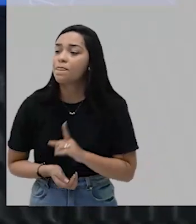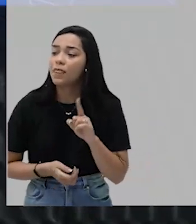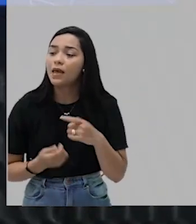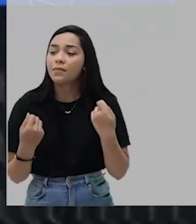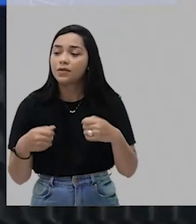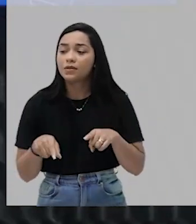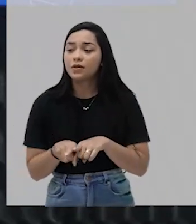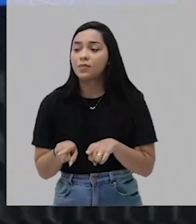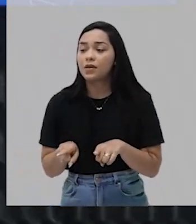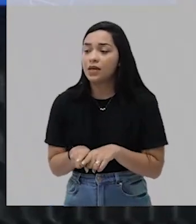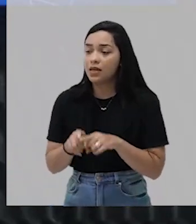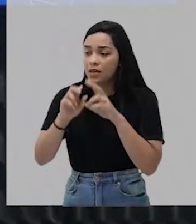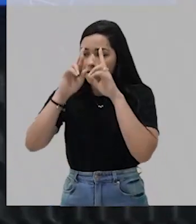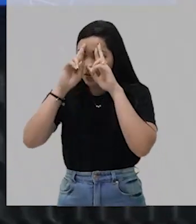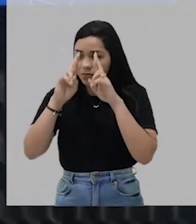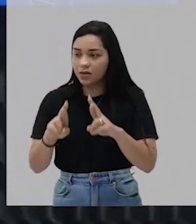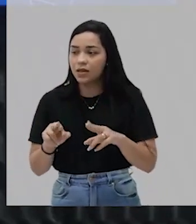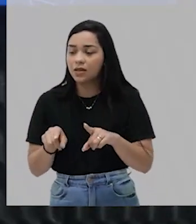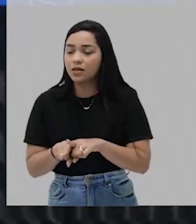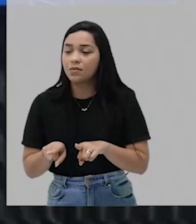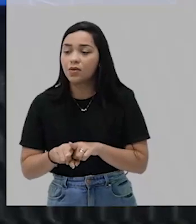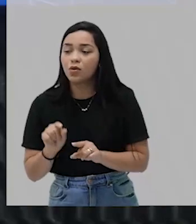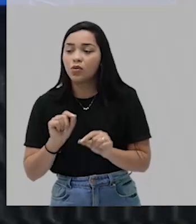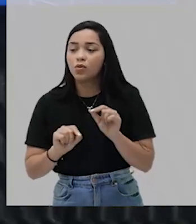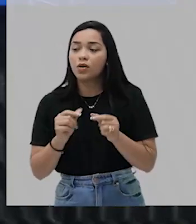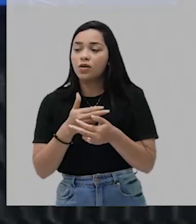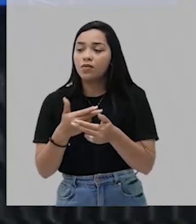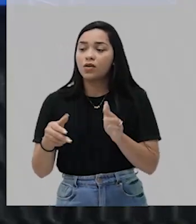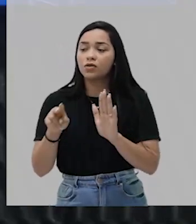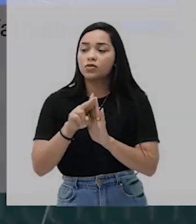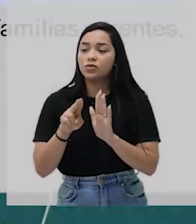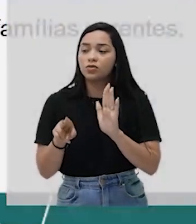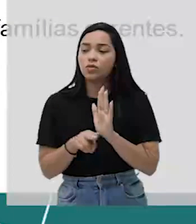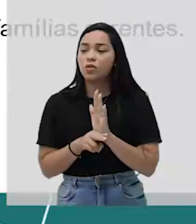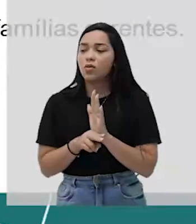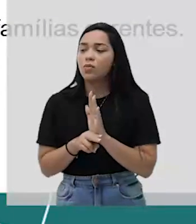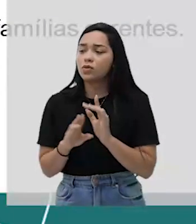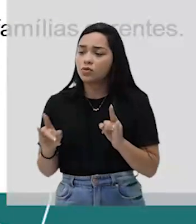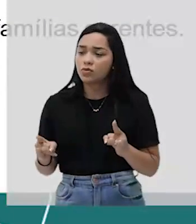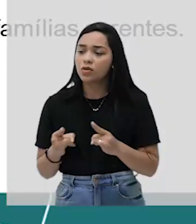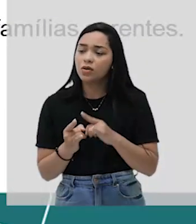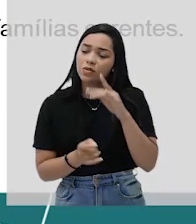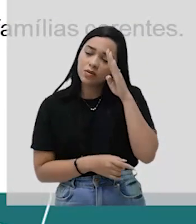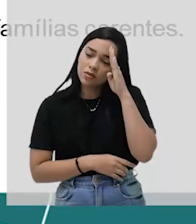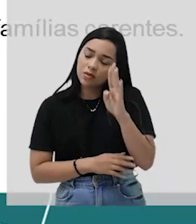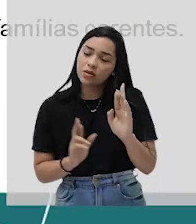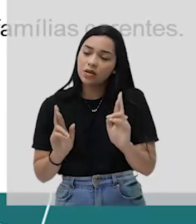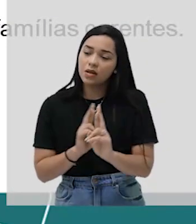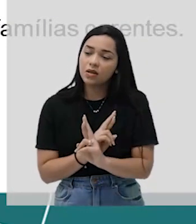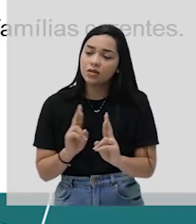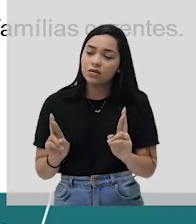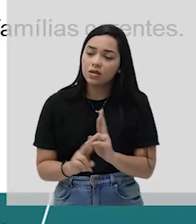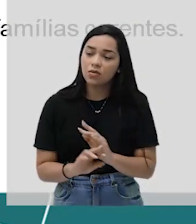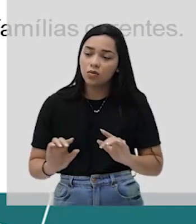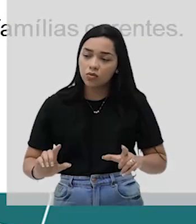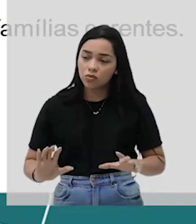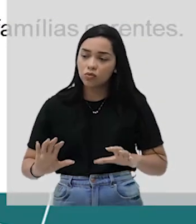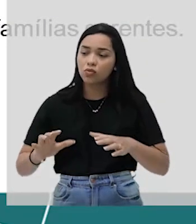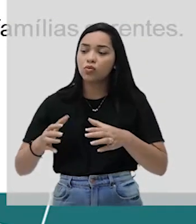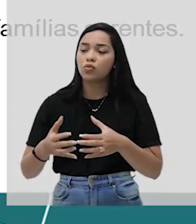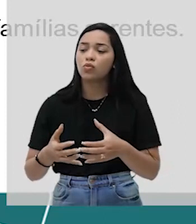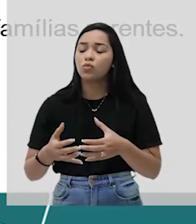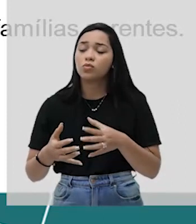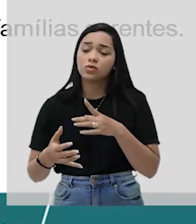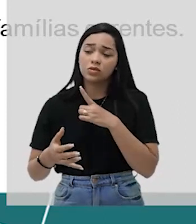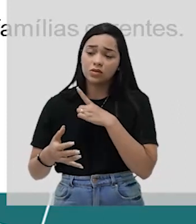preciso também respeitar e fazer cumprir as normas constitucionais, principalmente em relação às minorias exploradas,